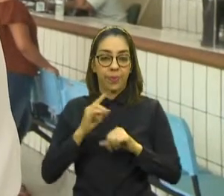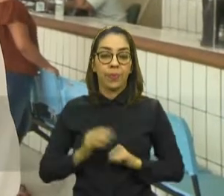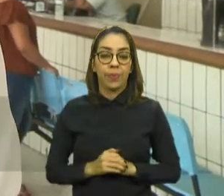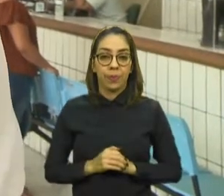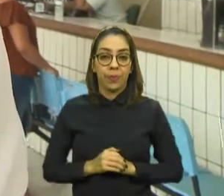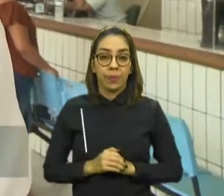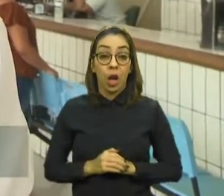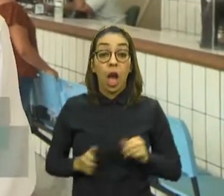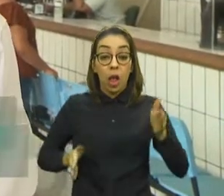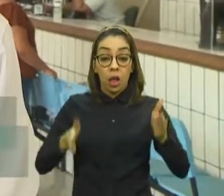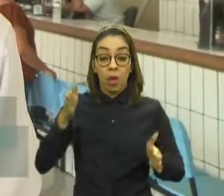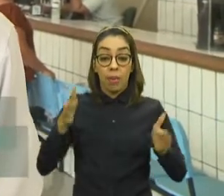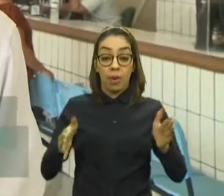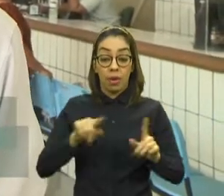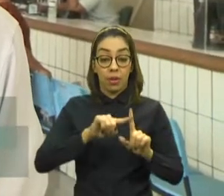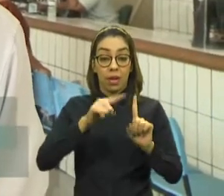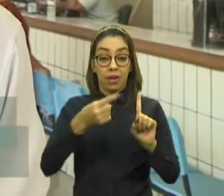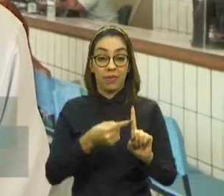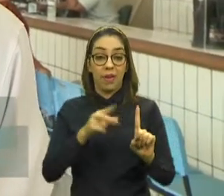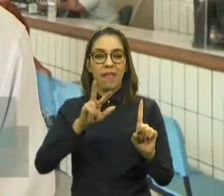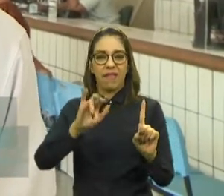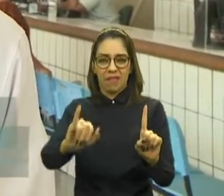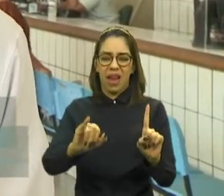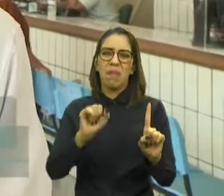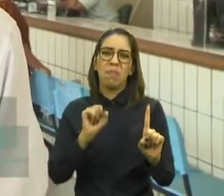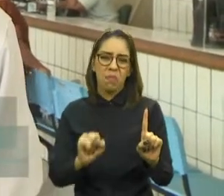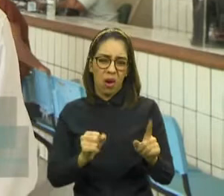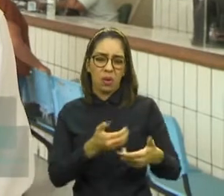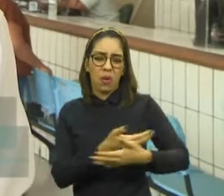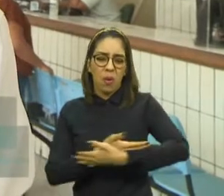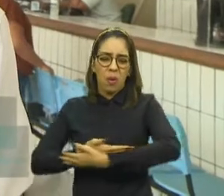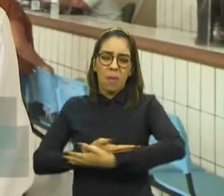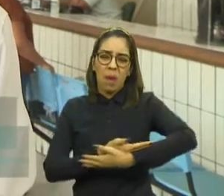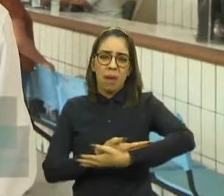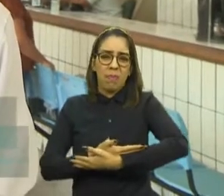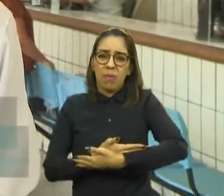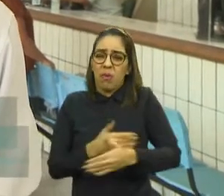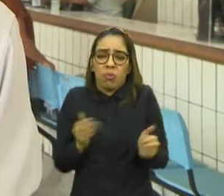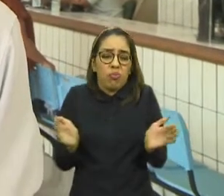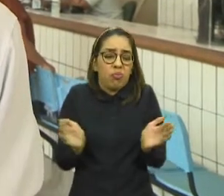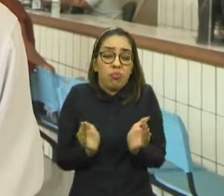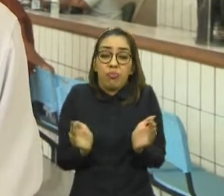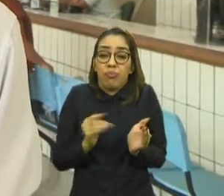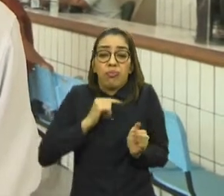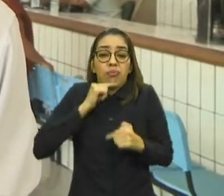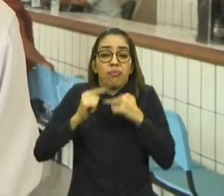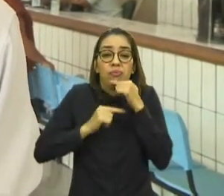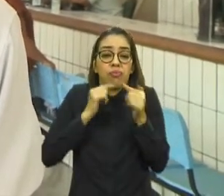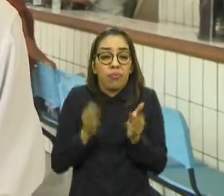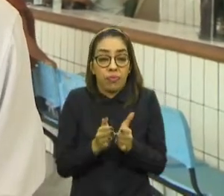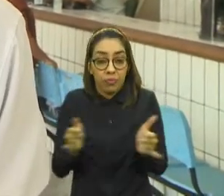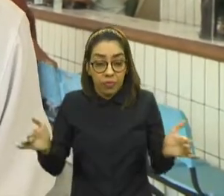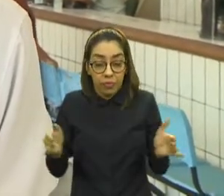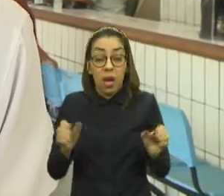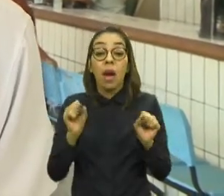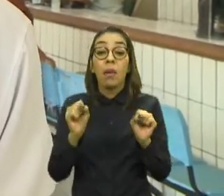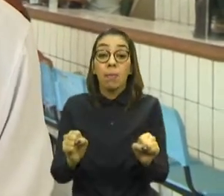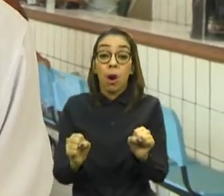pode provocar restrição de crescimento, quer dizer, o bebê cresce pouco, pode causar trabalho de parto